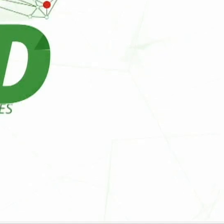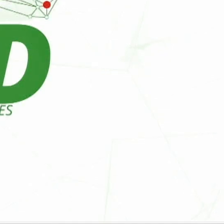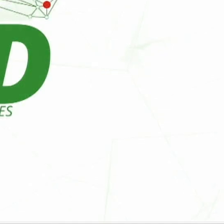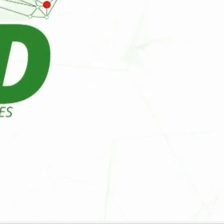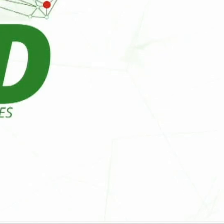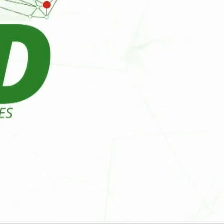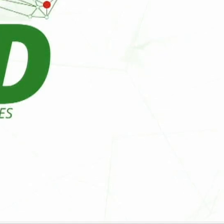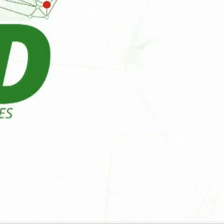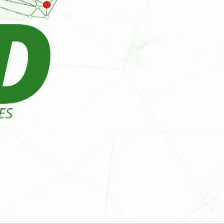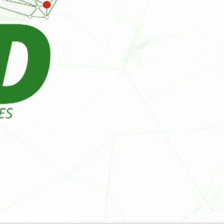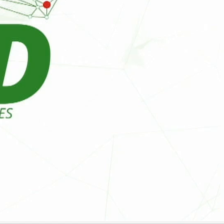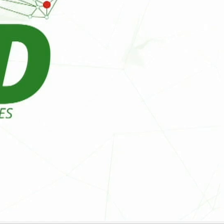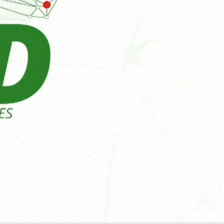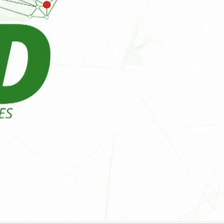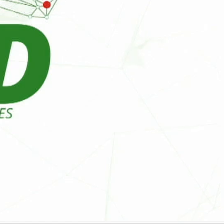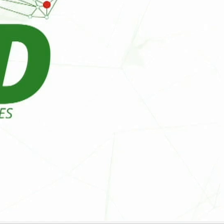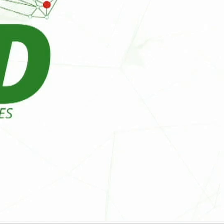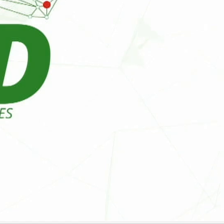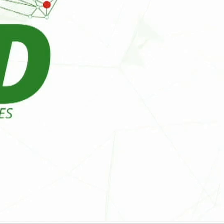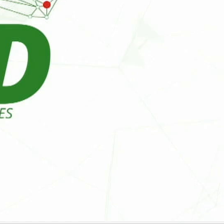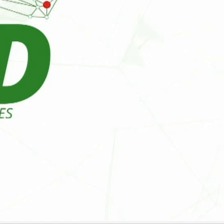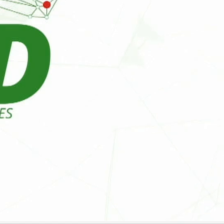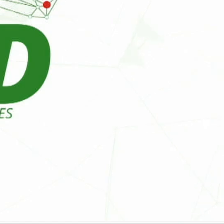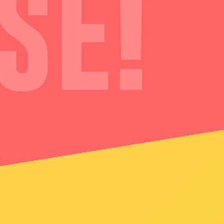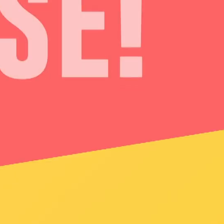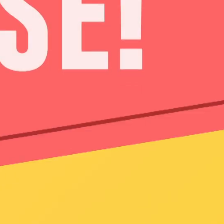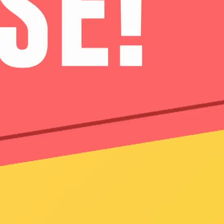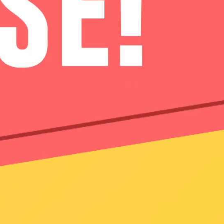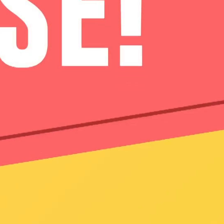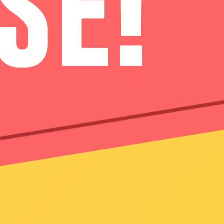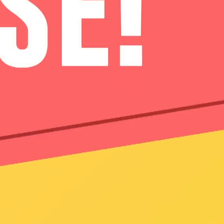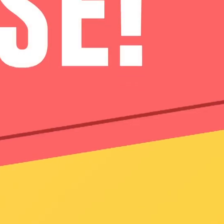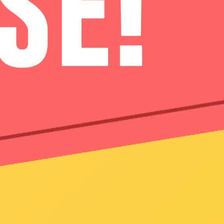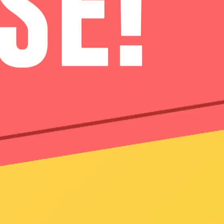Educação à distância, mudando realidades.